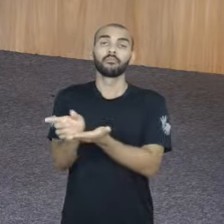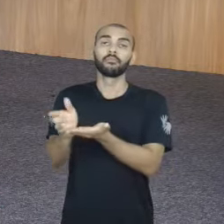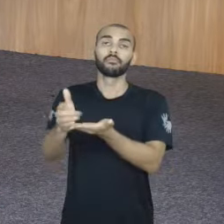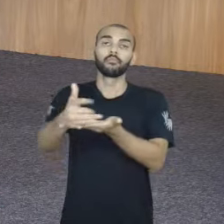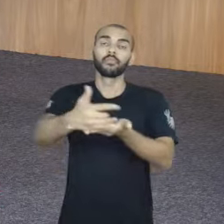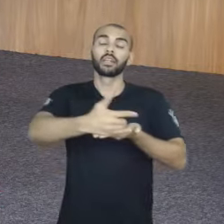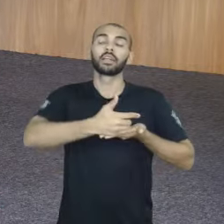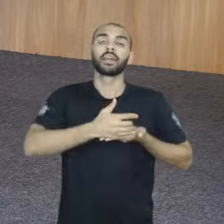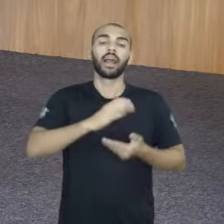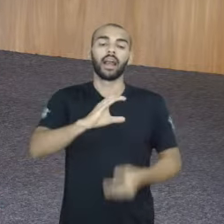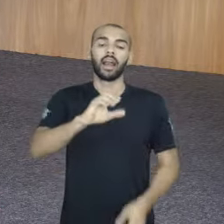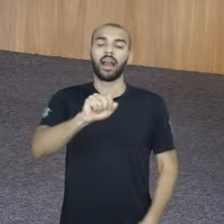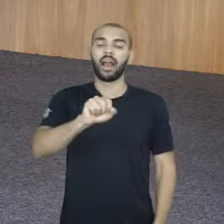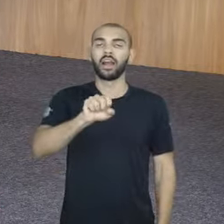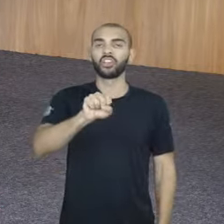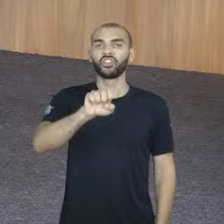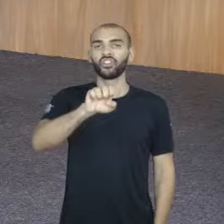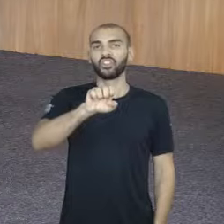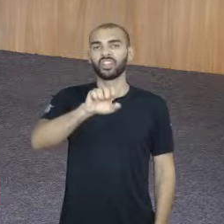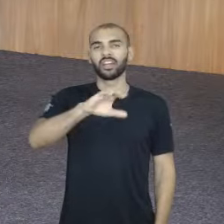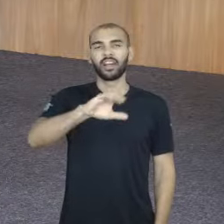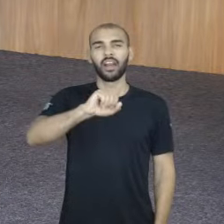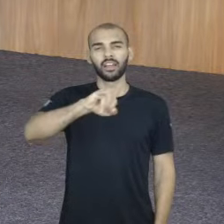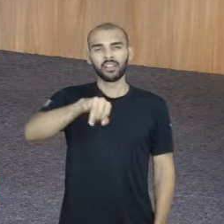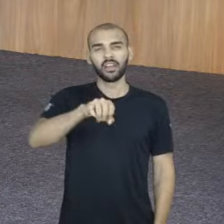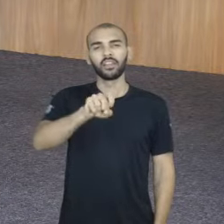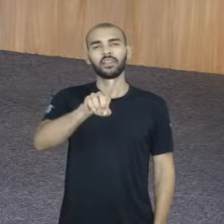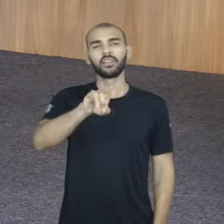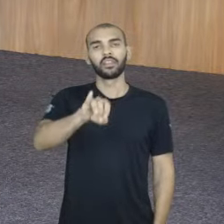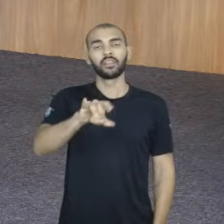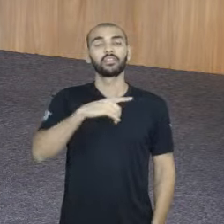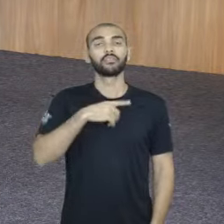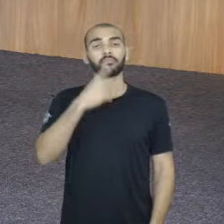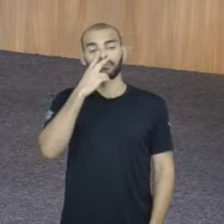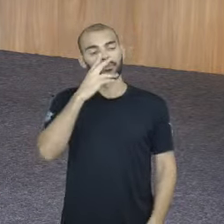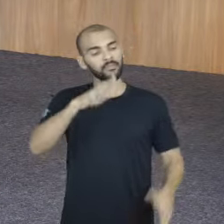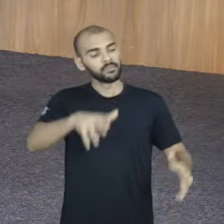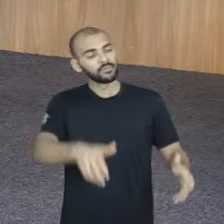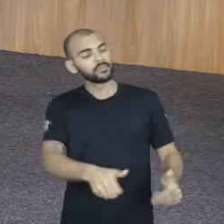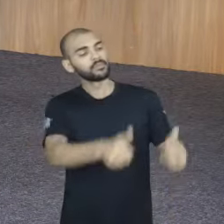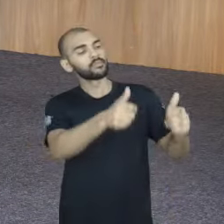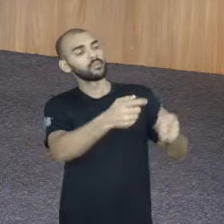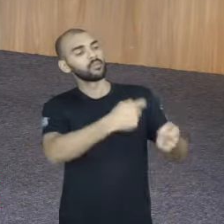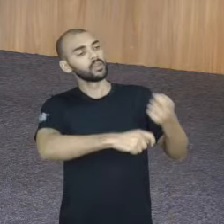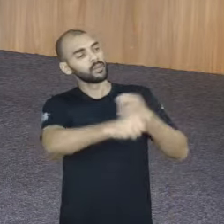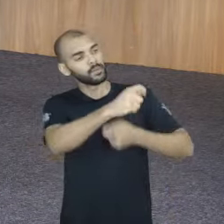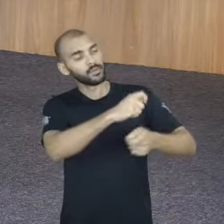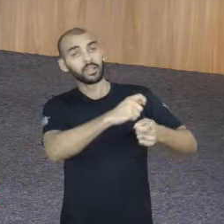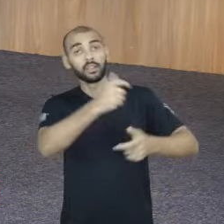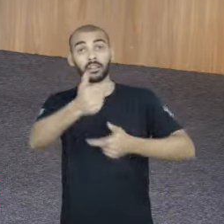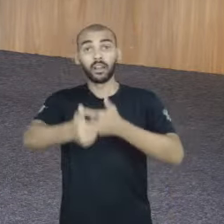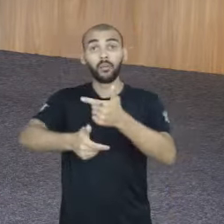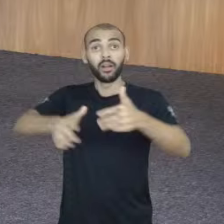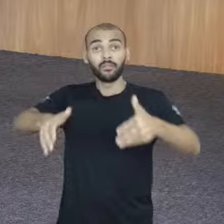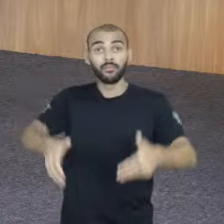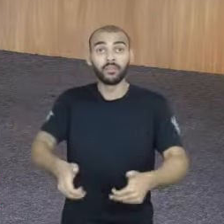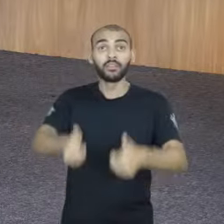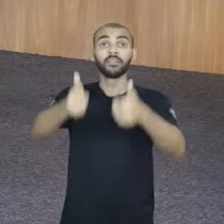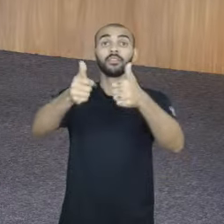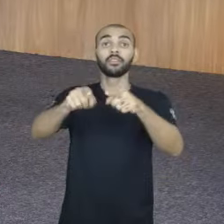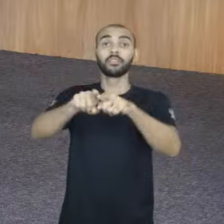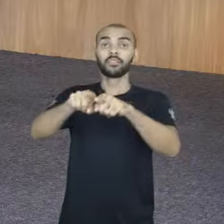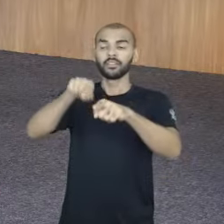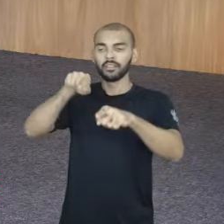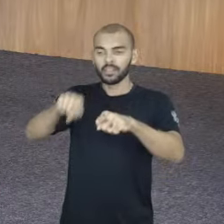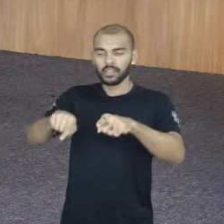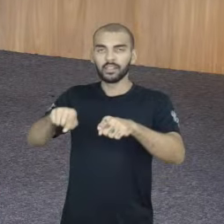Ministério do Trabalho e Emprego. Então, uma coisa leva a outra, né? A melhoria na economia leva à geração de emprego, geração de empregos também faz